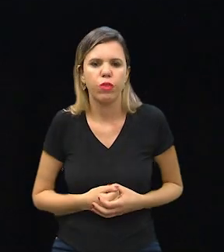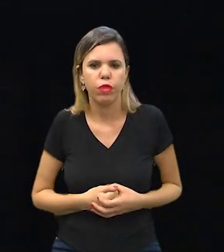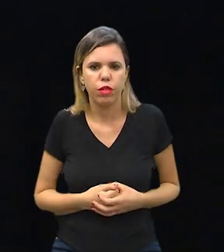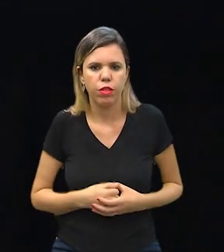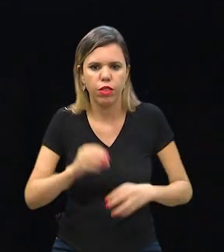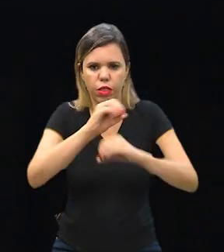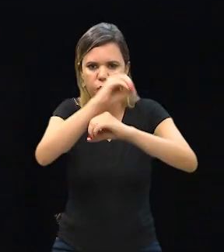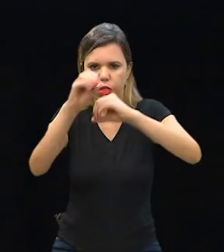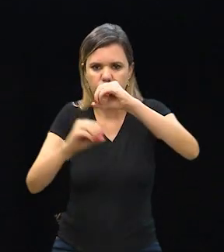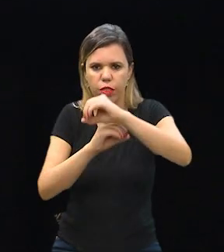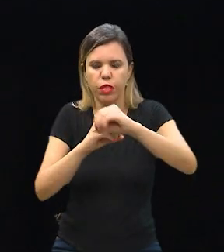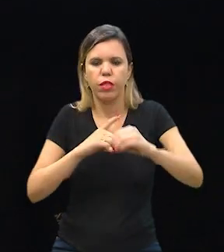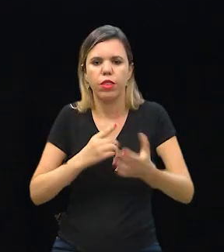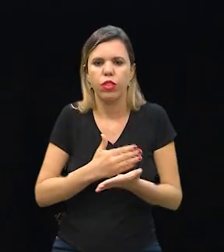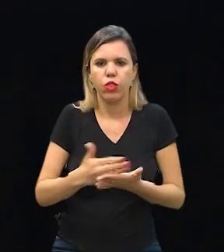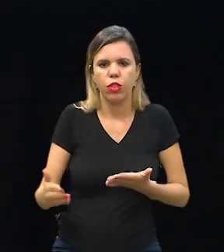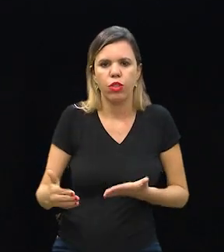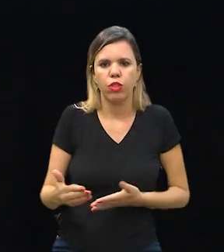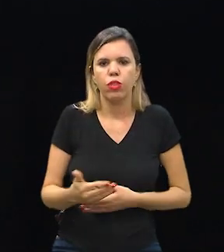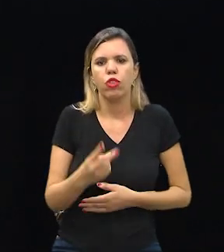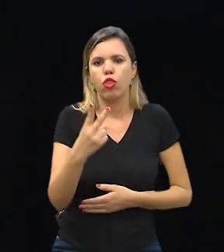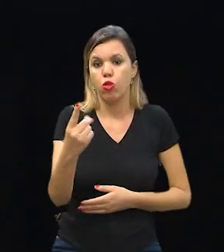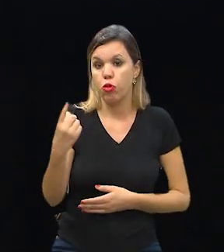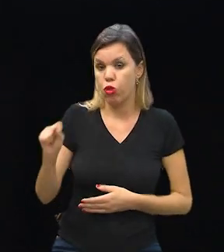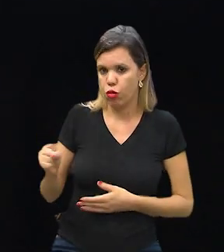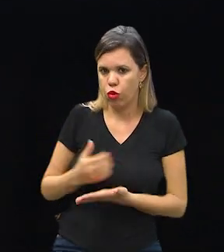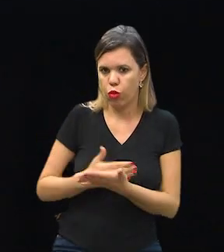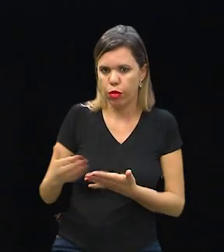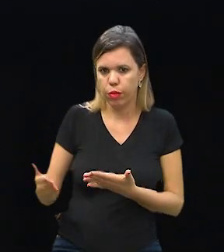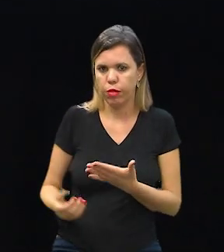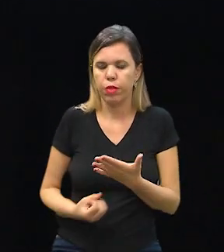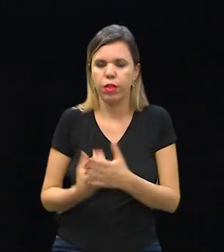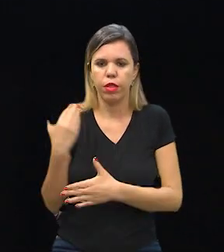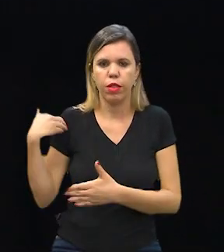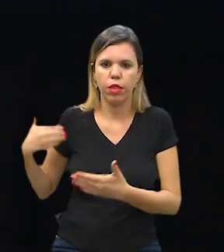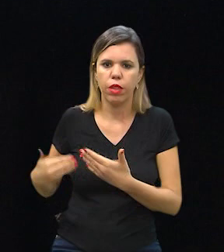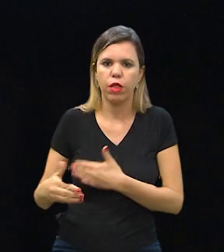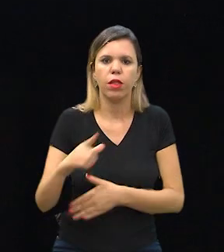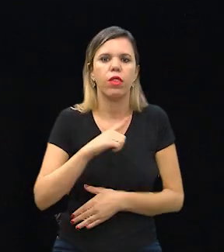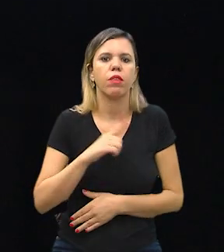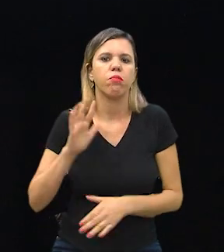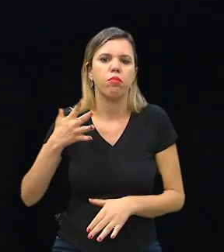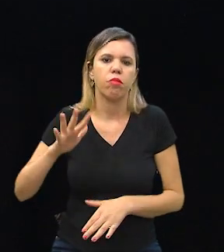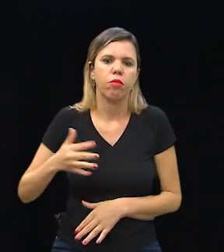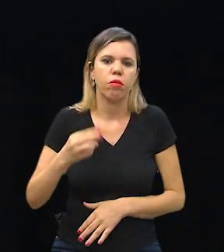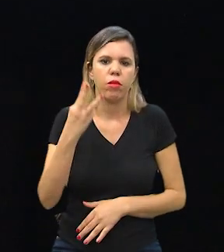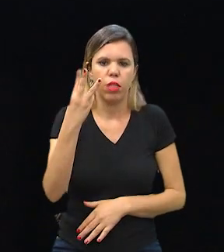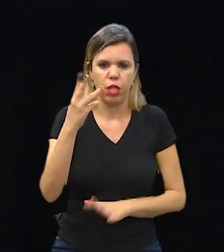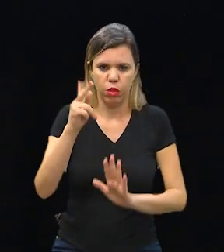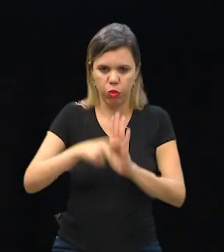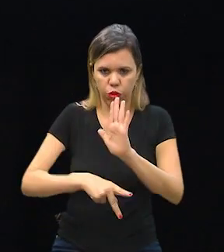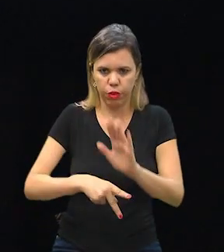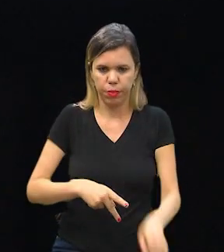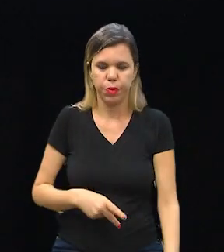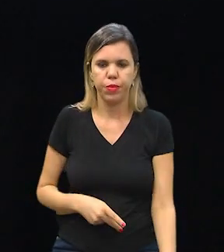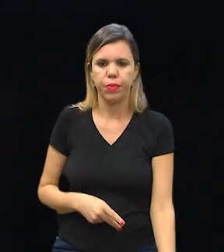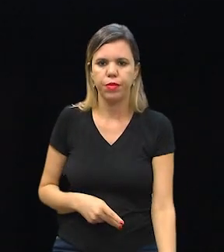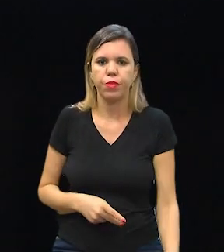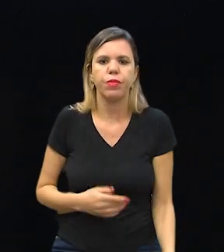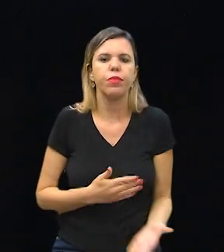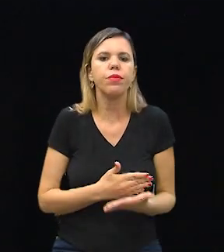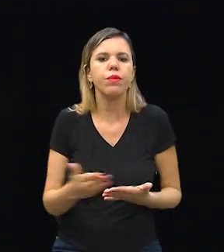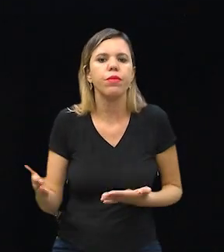Juventudes. O Programa Juventudes da FEAC, ele teve início em 2018. Naquela época nós tínhamos aproximadamente